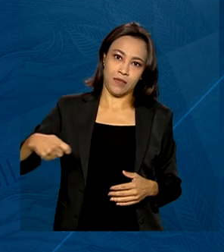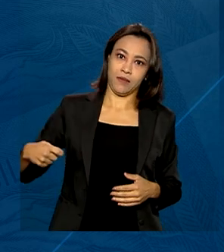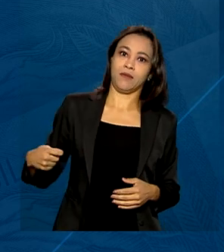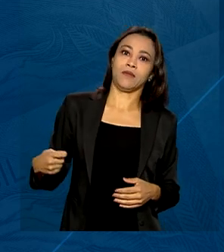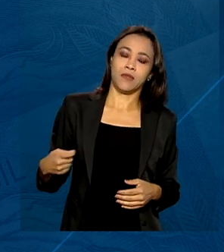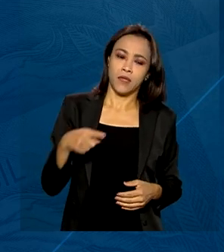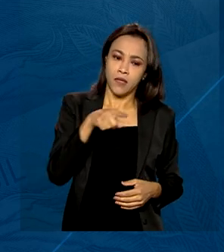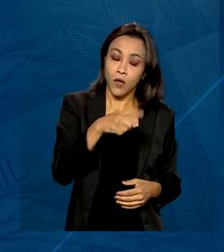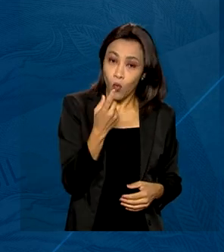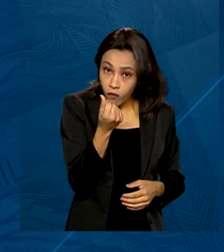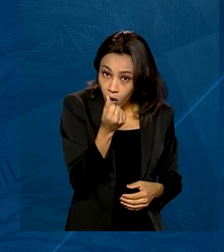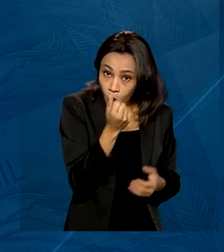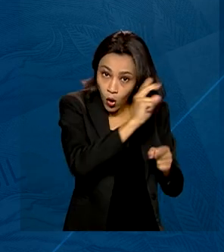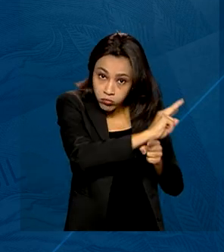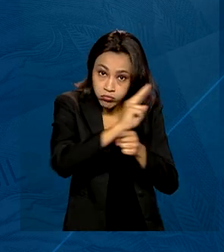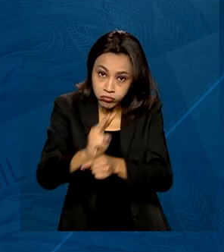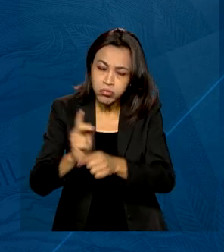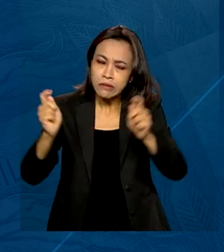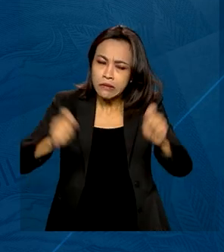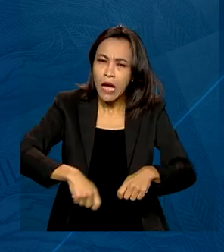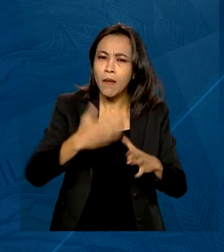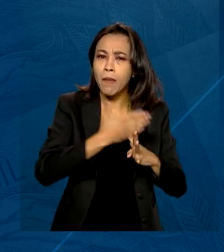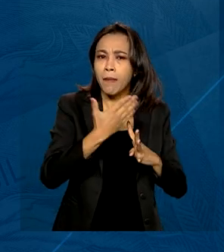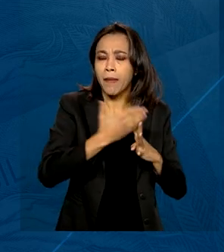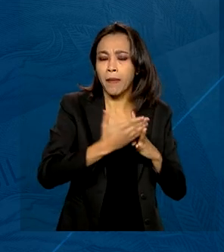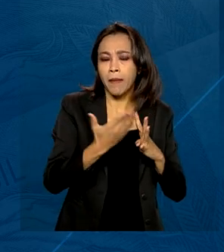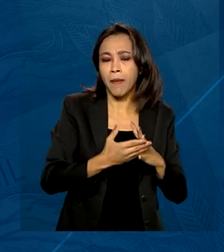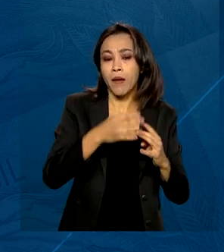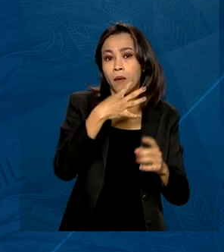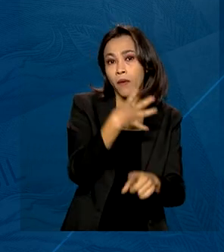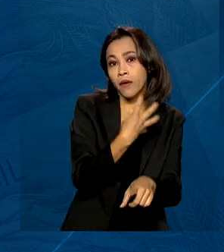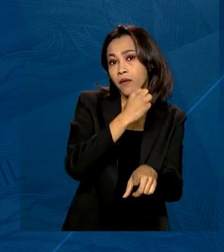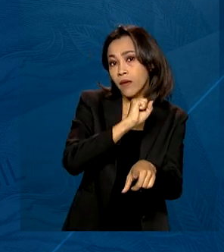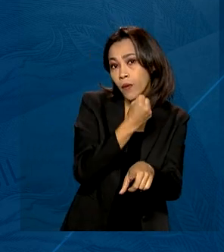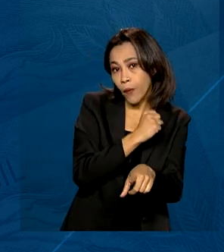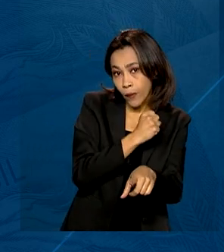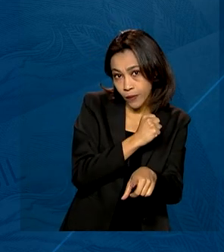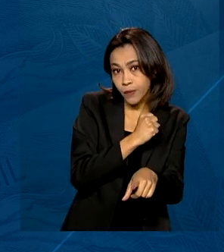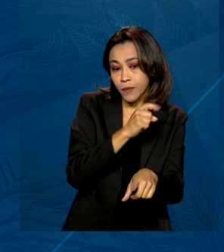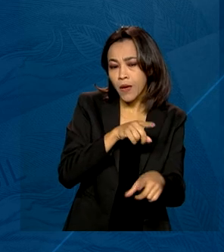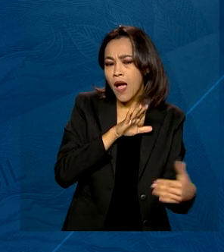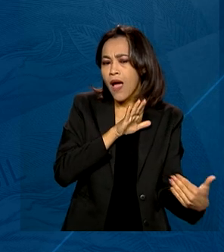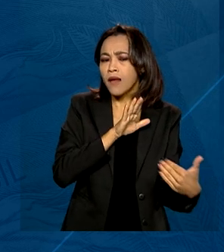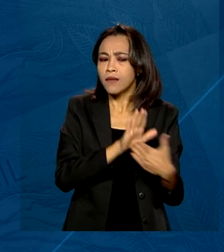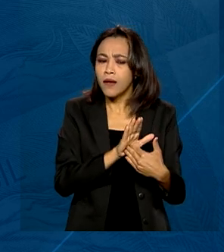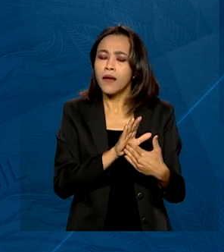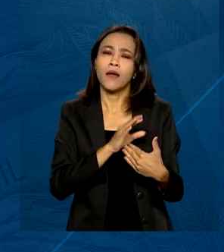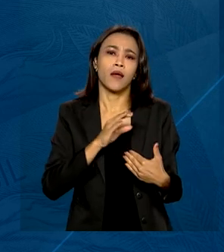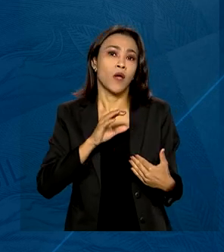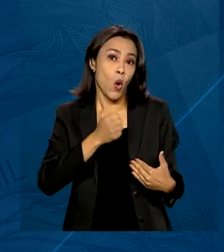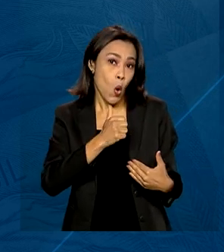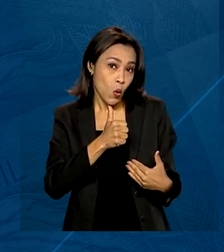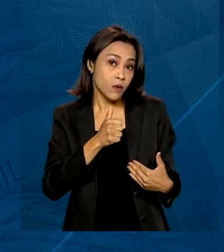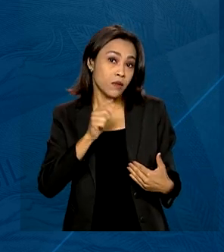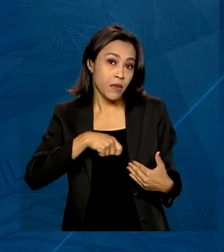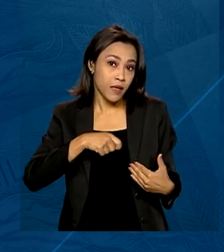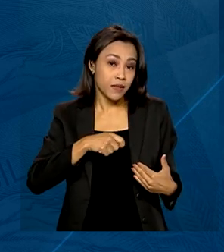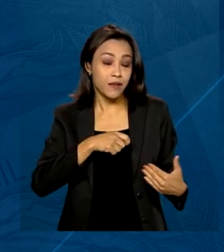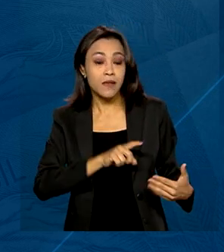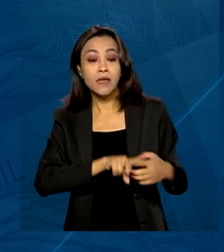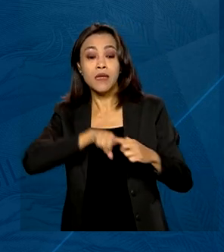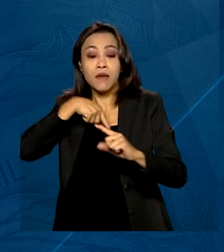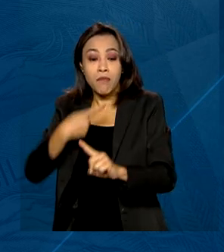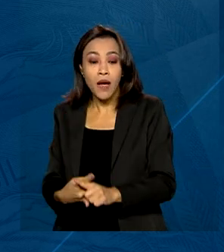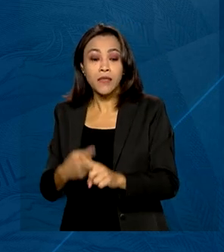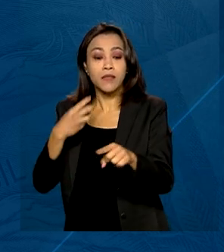valor tomado poderá ser parcelado em até 48 parcelas, sendo o máximo de carência de 11 meses e mais